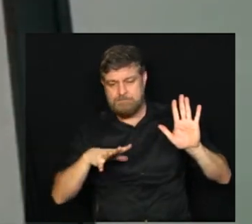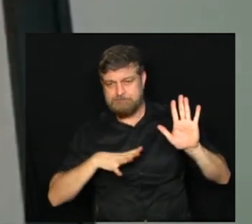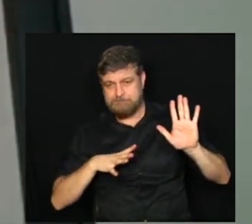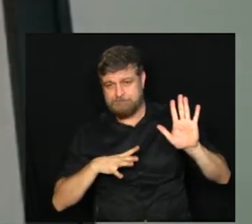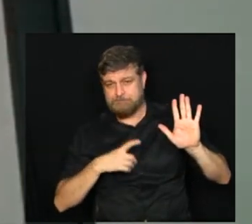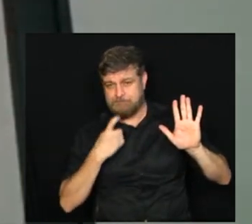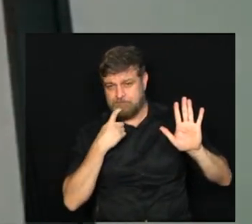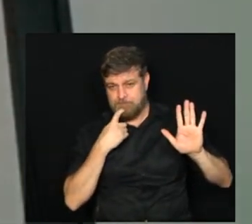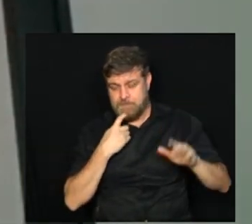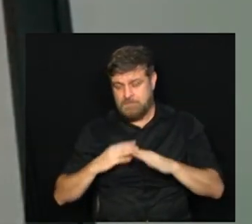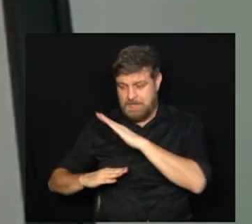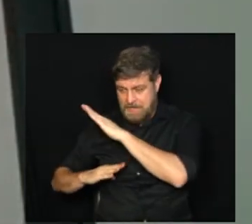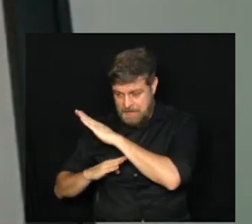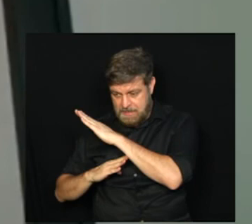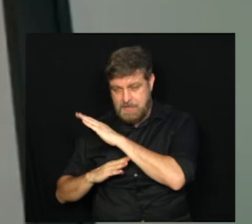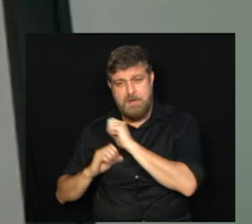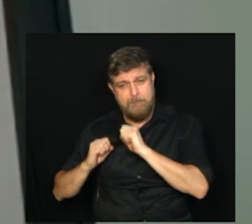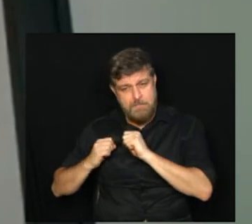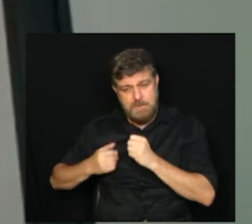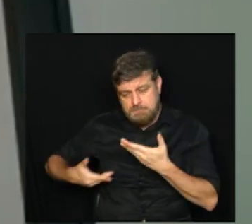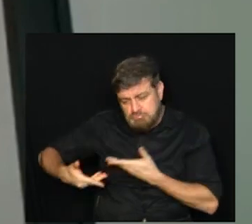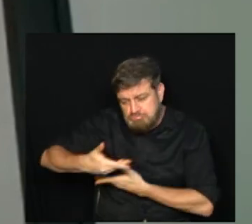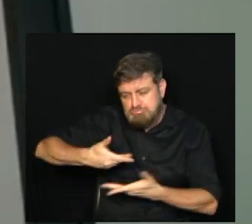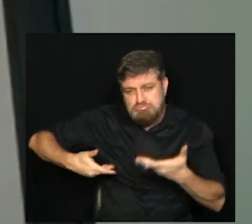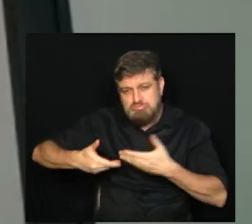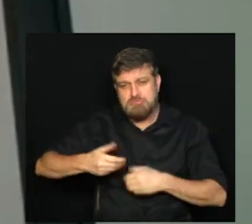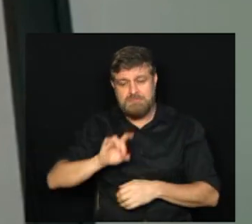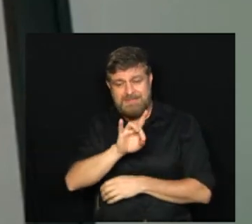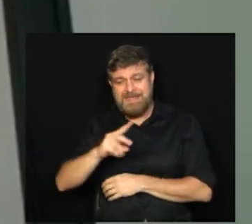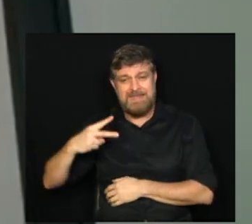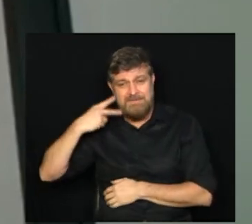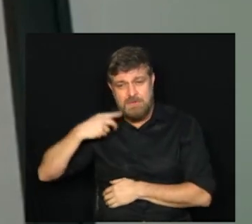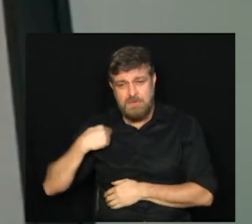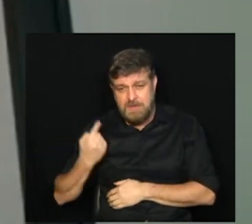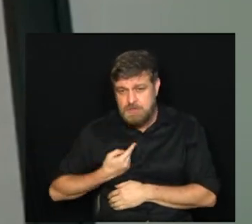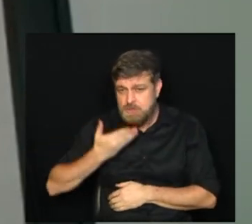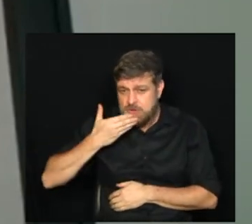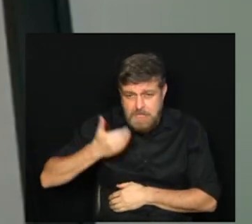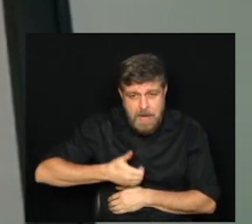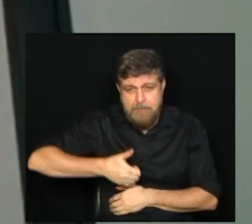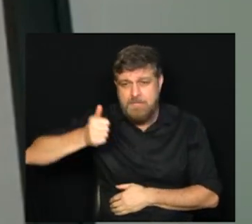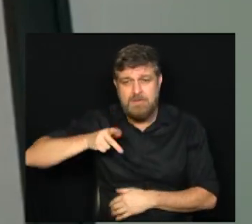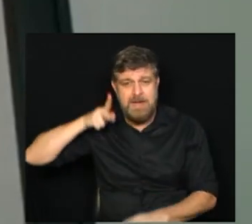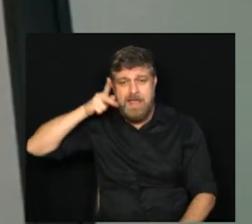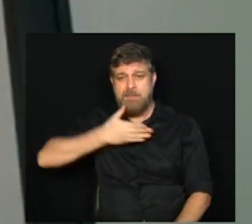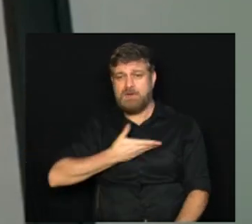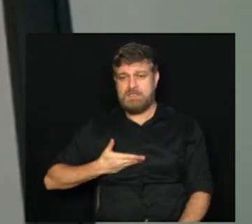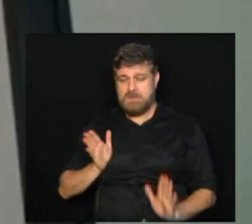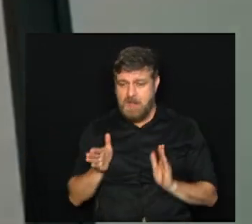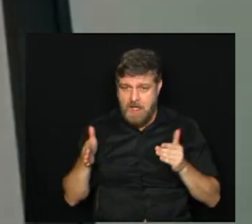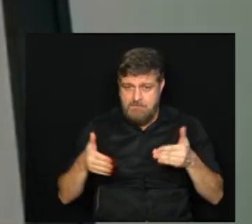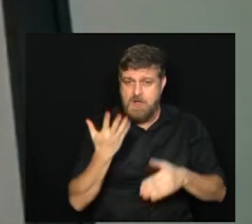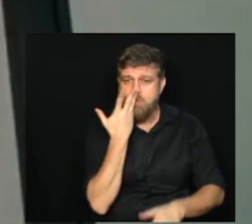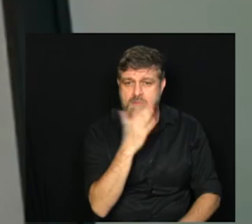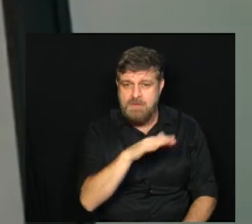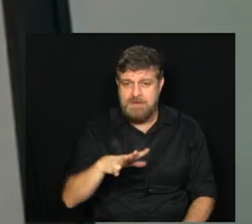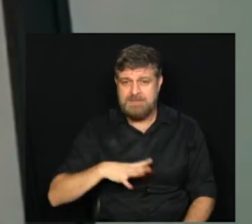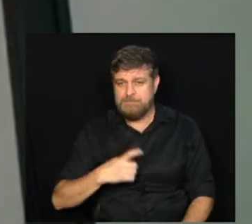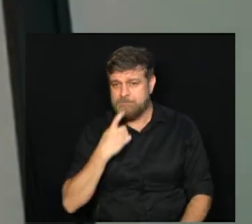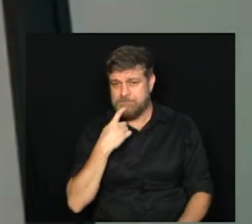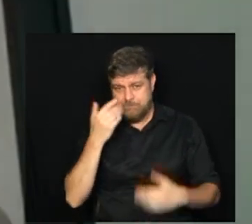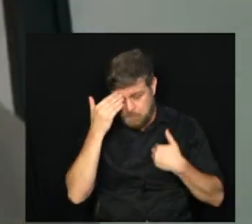Poder Legislativo e de cada vereador para que a gente possa melhorar essas políticas da primeira infância na nossa cidade. Obrigado, gente.